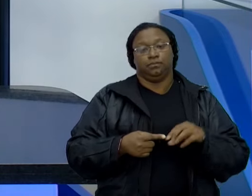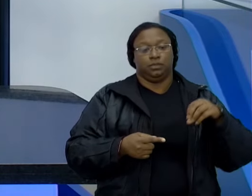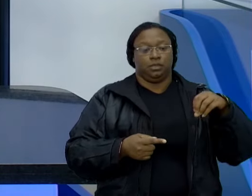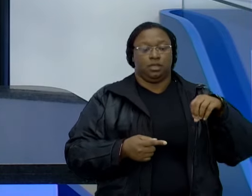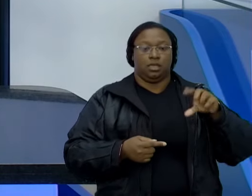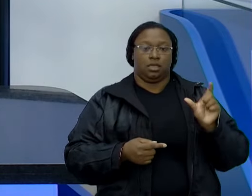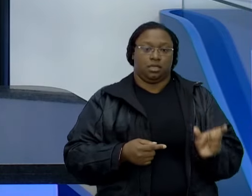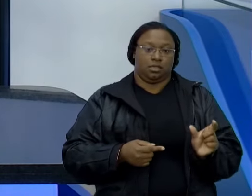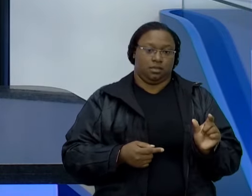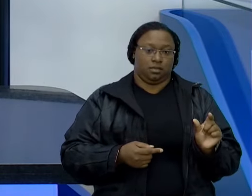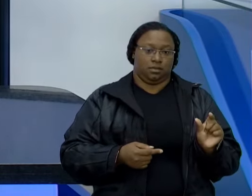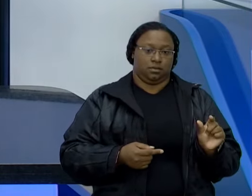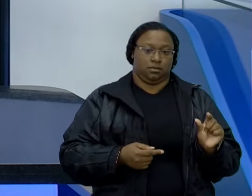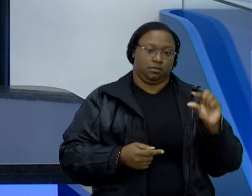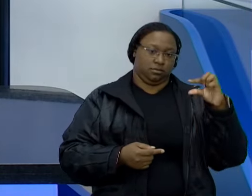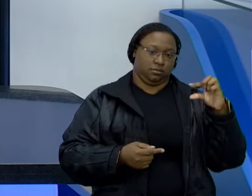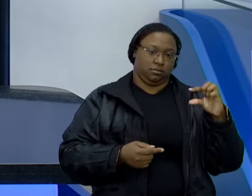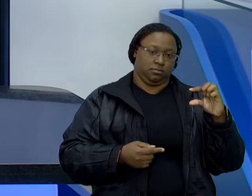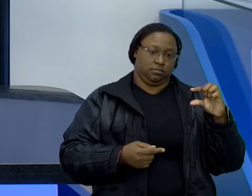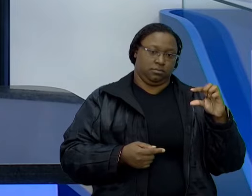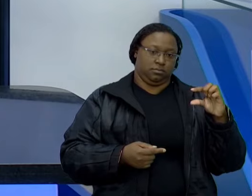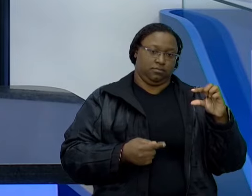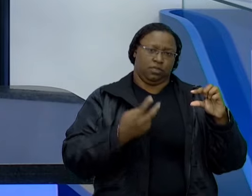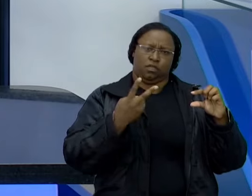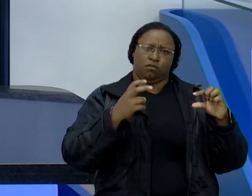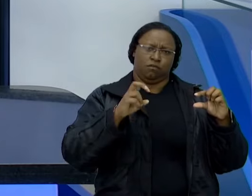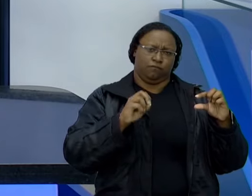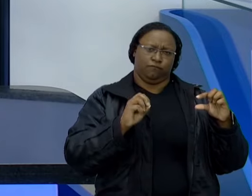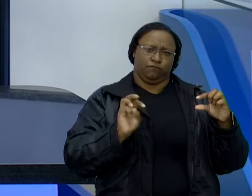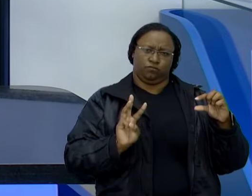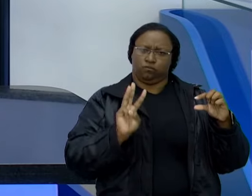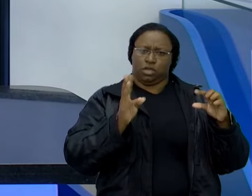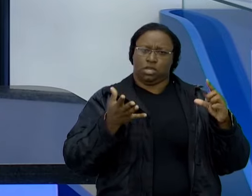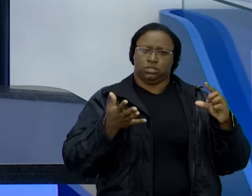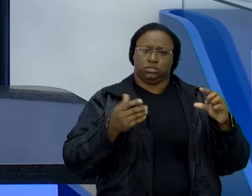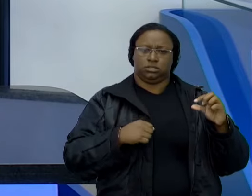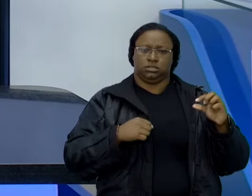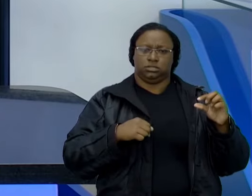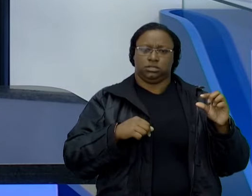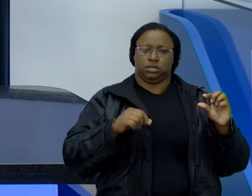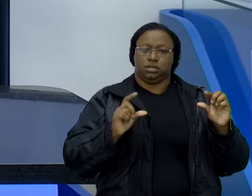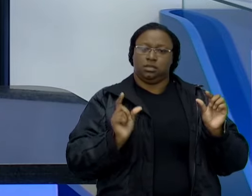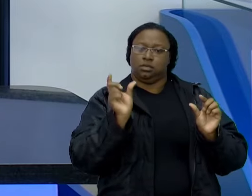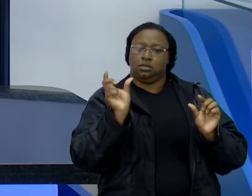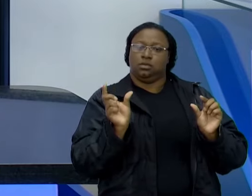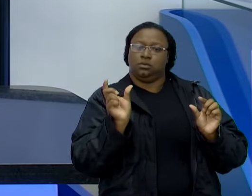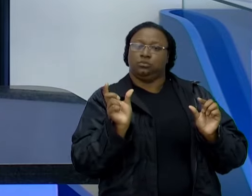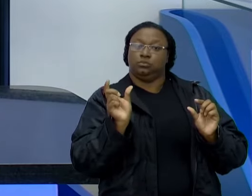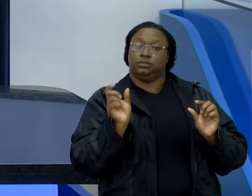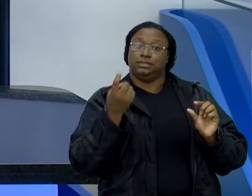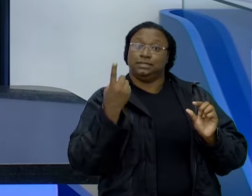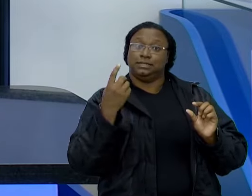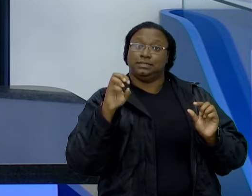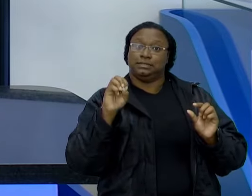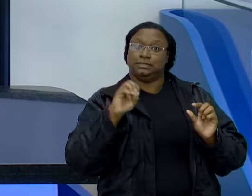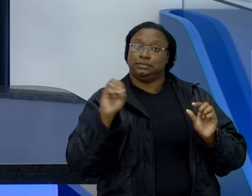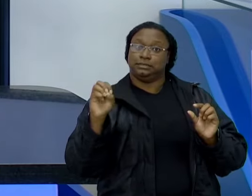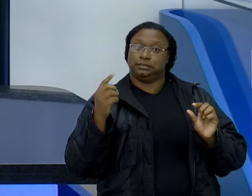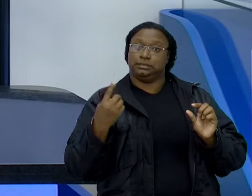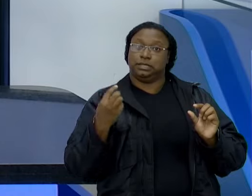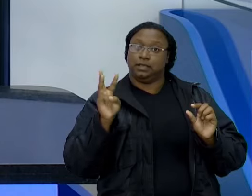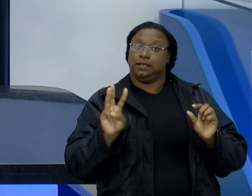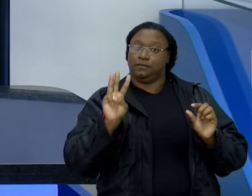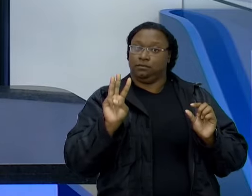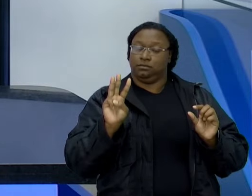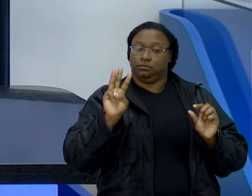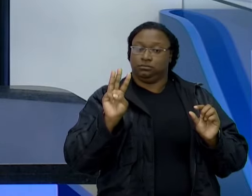lâmpada que tem 20 watts. Né? Eu tinha falado com ela, mas é 20 watts. E essa daqui é uma lâmpada que tem 100 watts. Né? Se